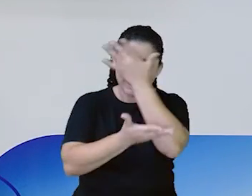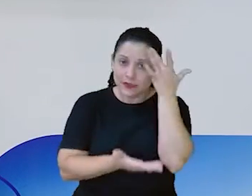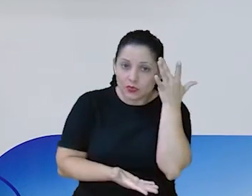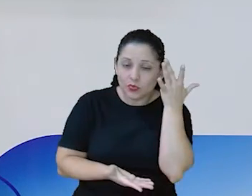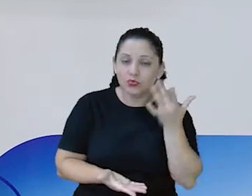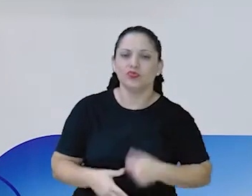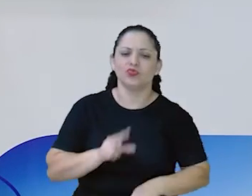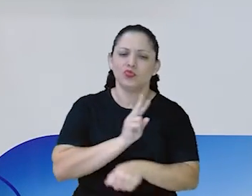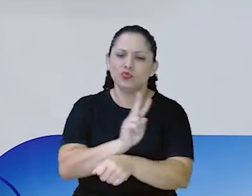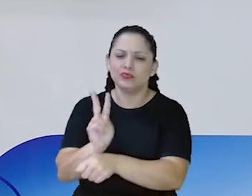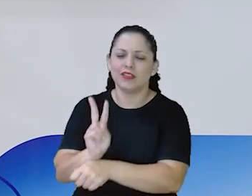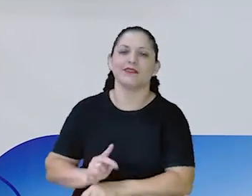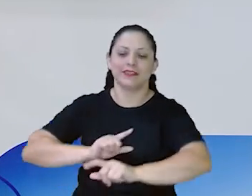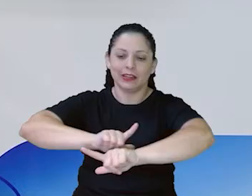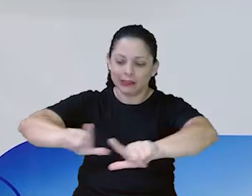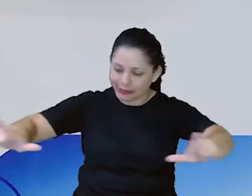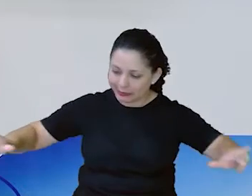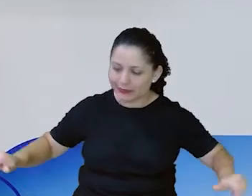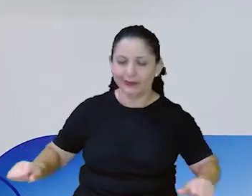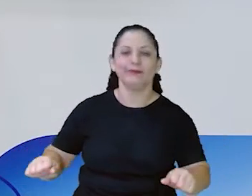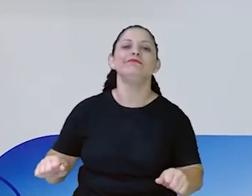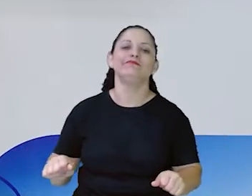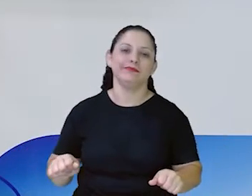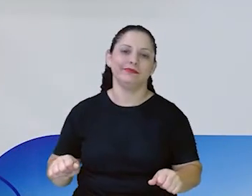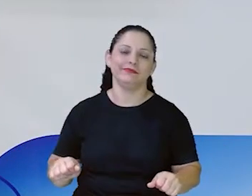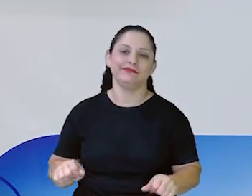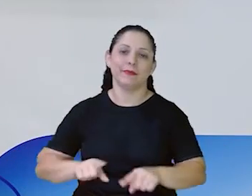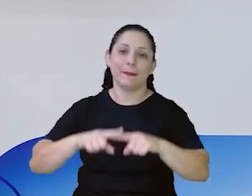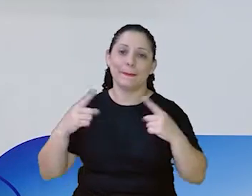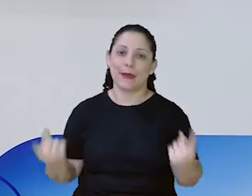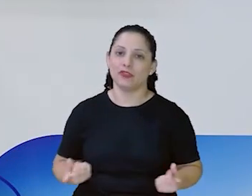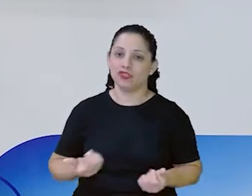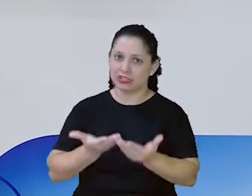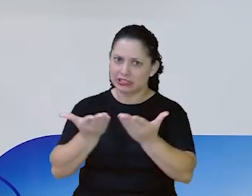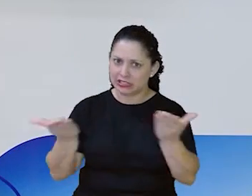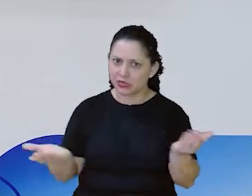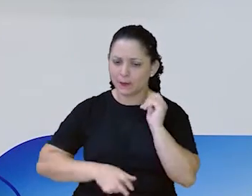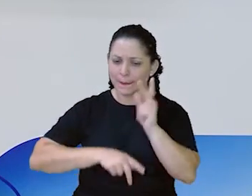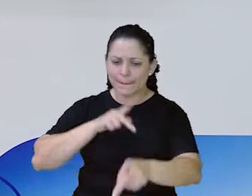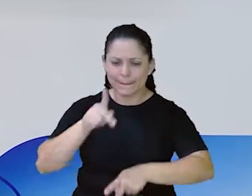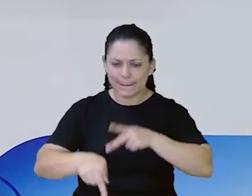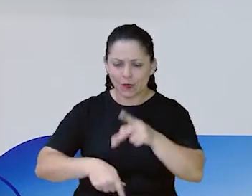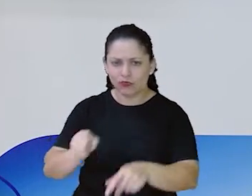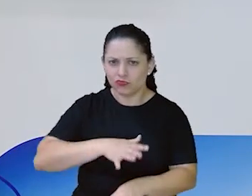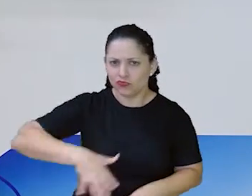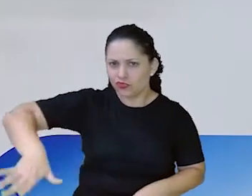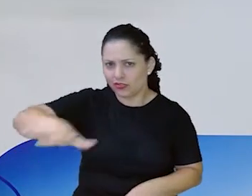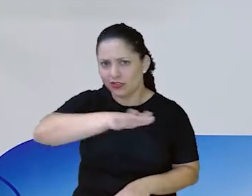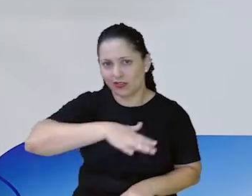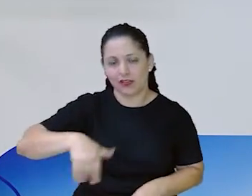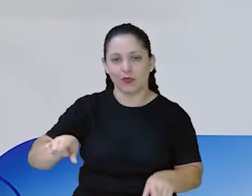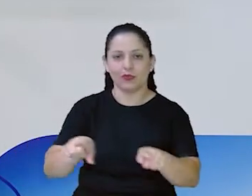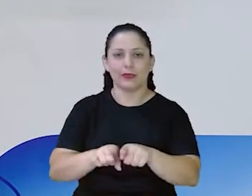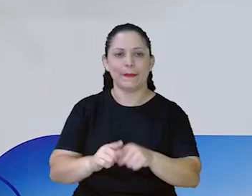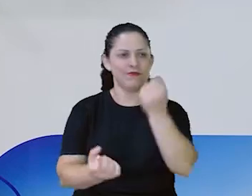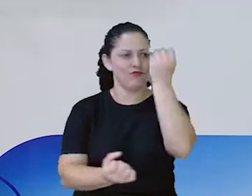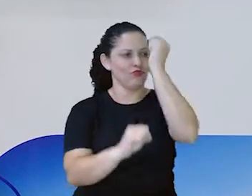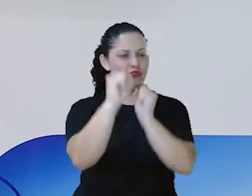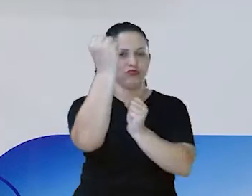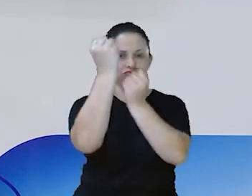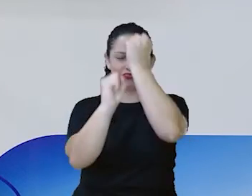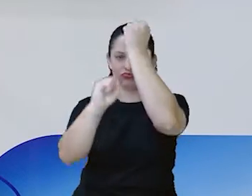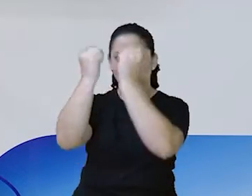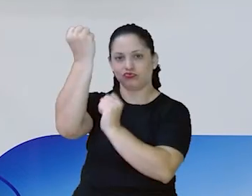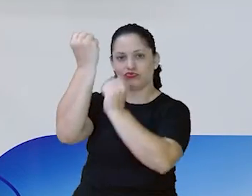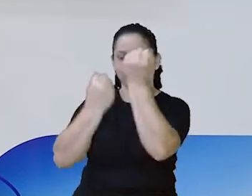limpa. E aí, claro, isso cabe para a população em si e para as grandes indústrias,